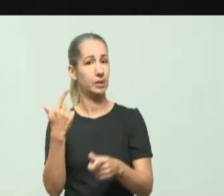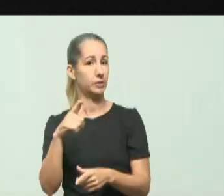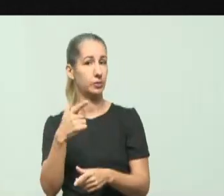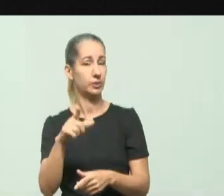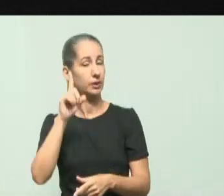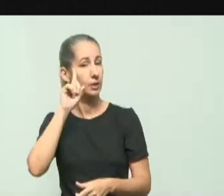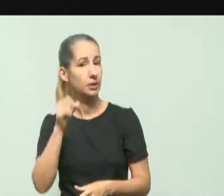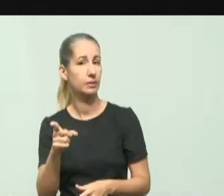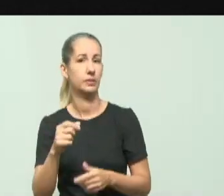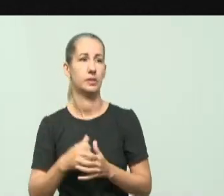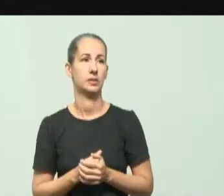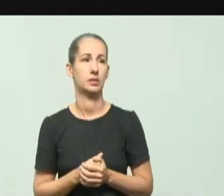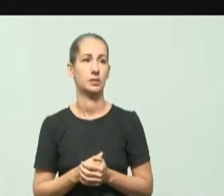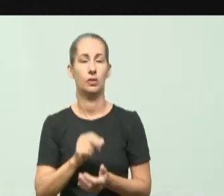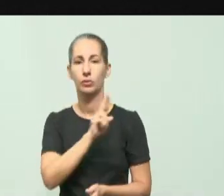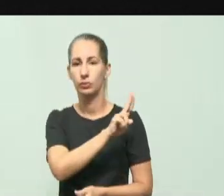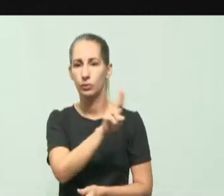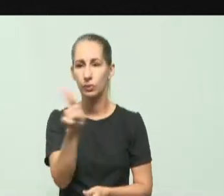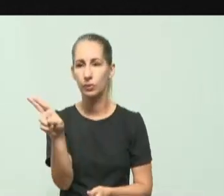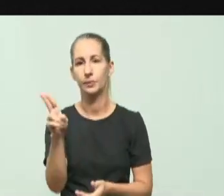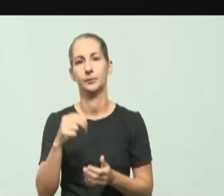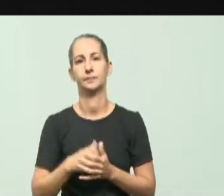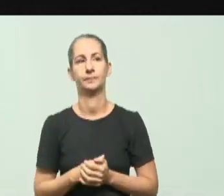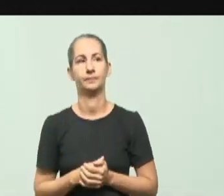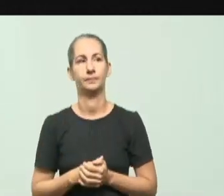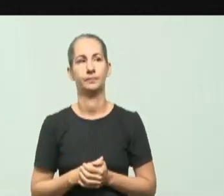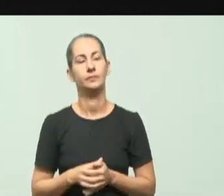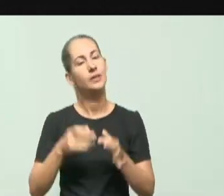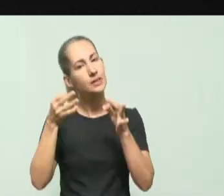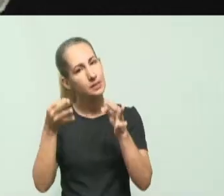nenhuma determinação, denominação,